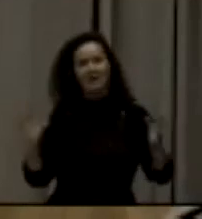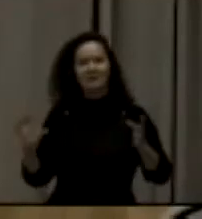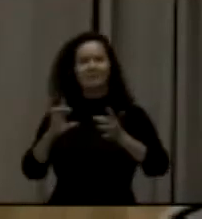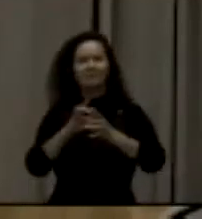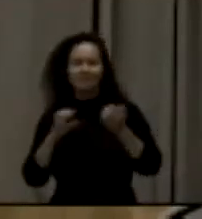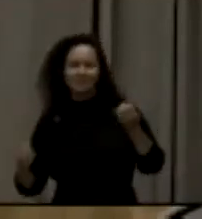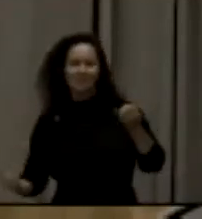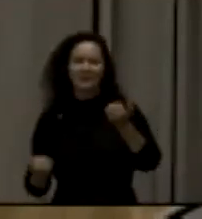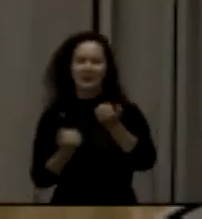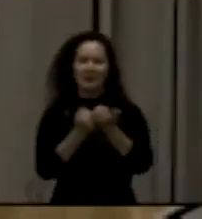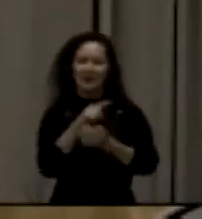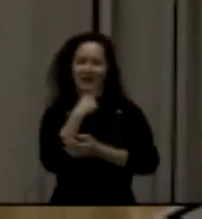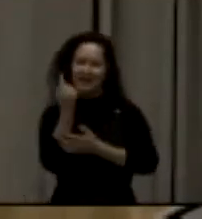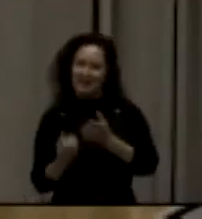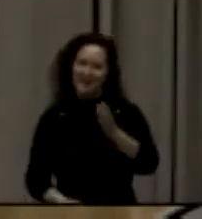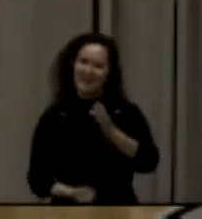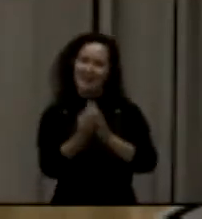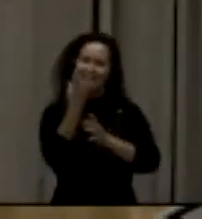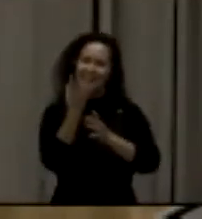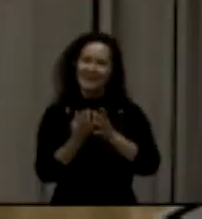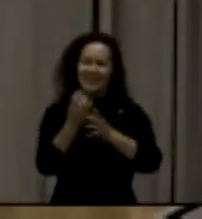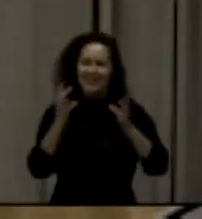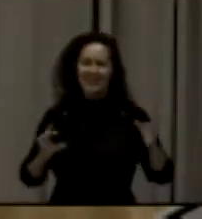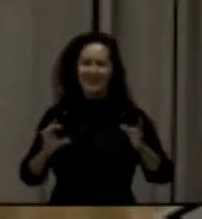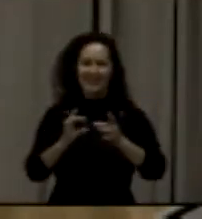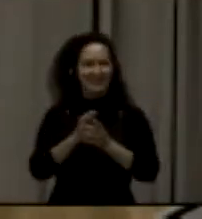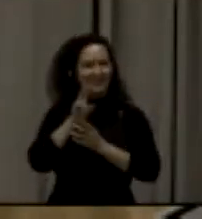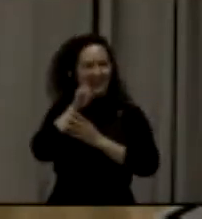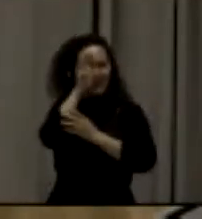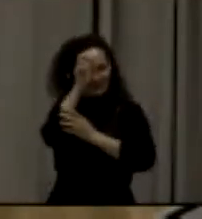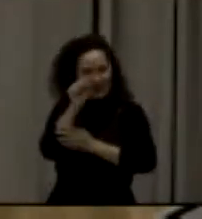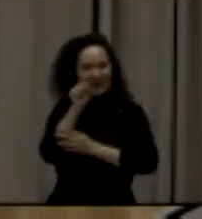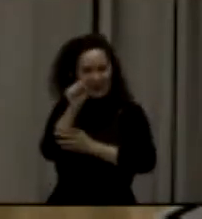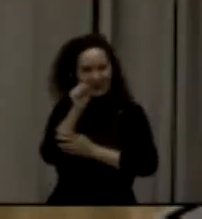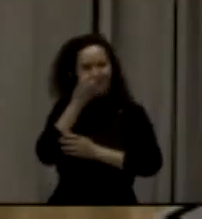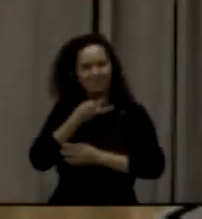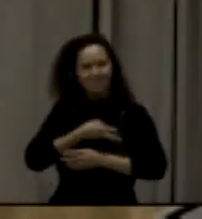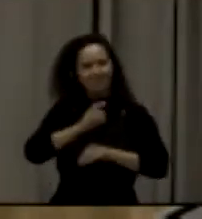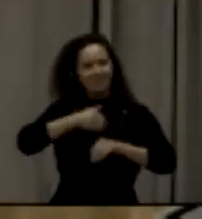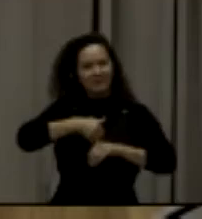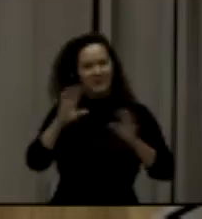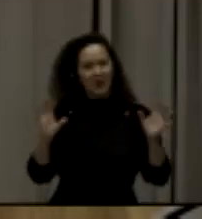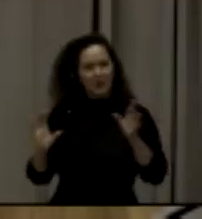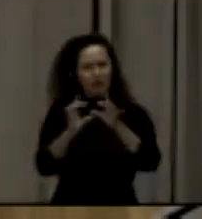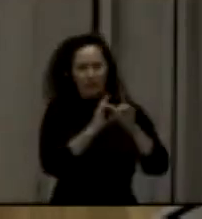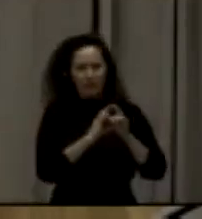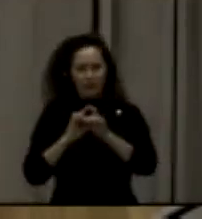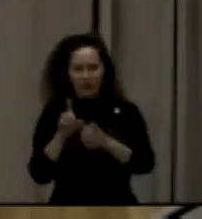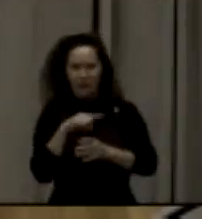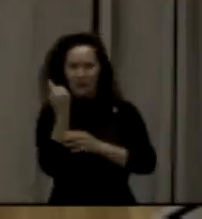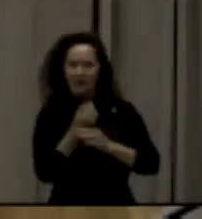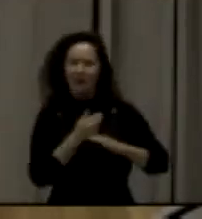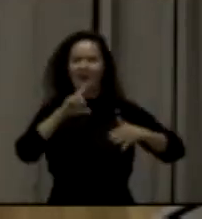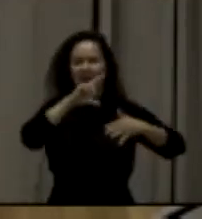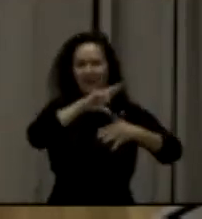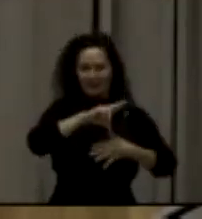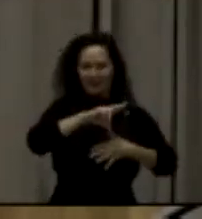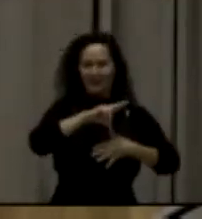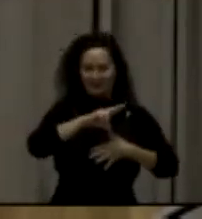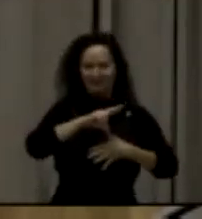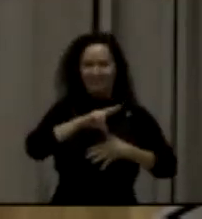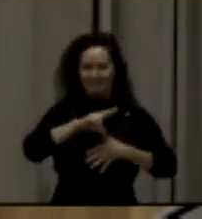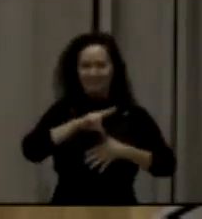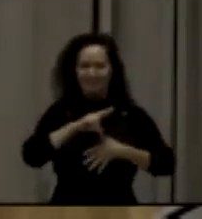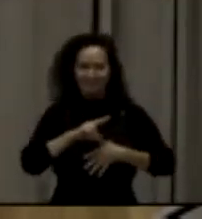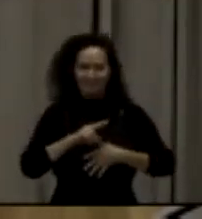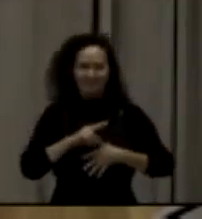sincronias para gerarmos a sinergia para estarmos cada vez mais juntos nessa nossa Latinoamérica,